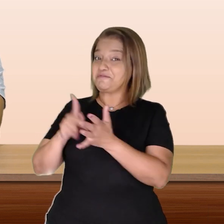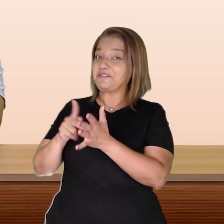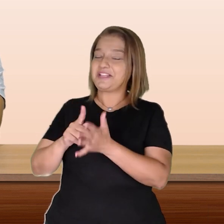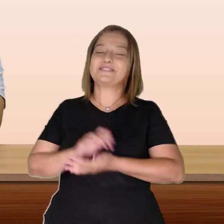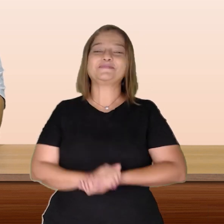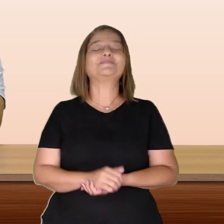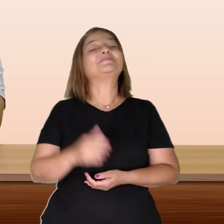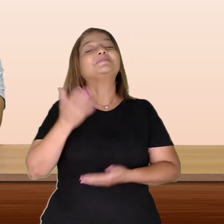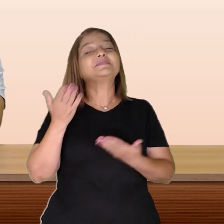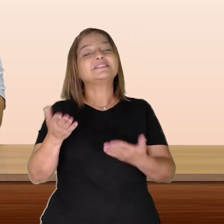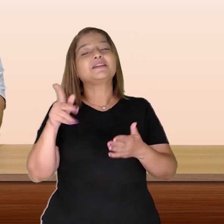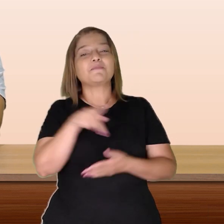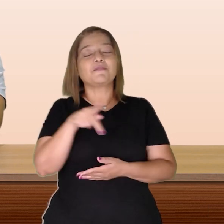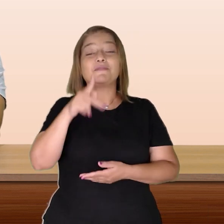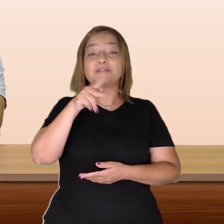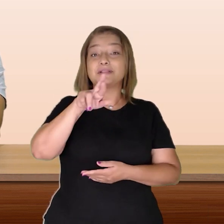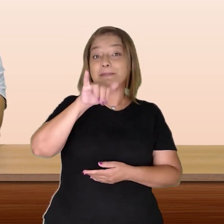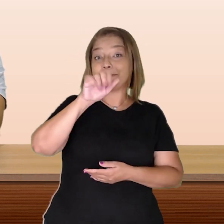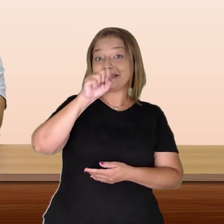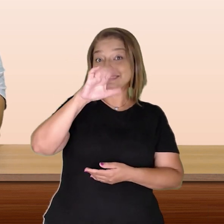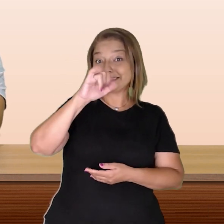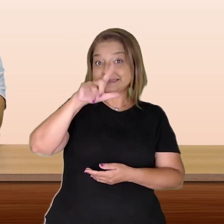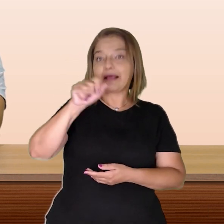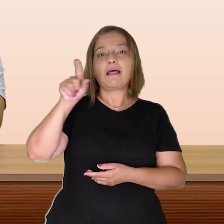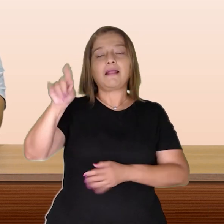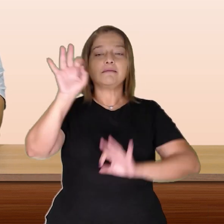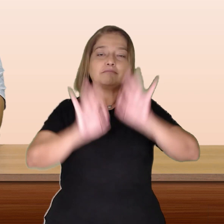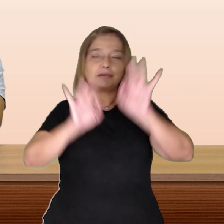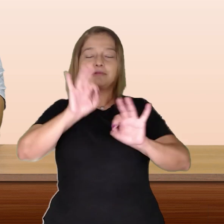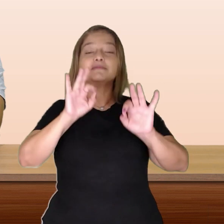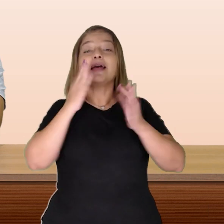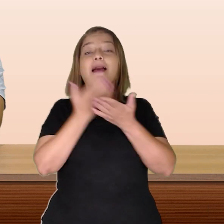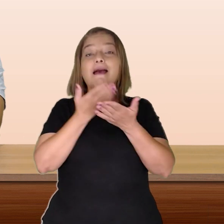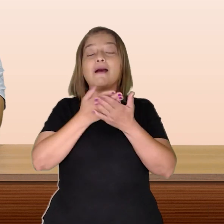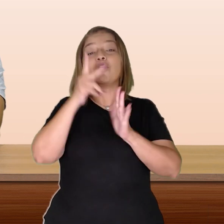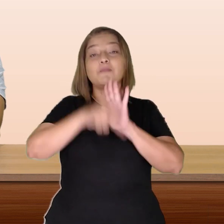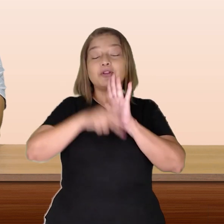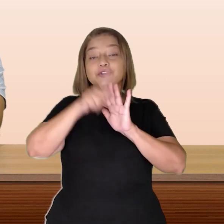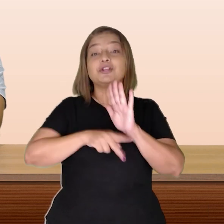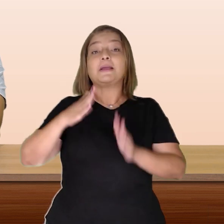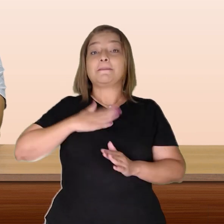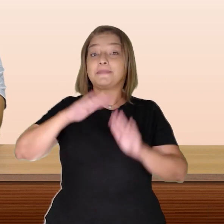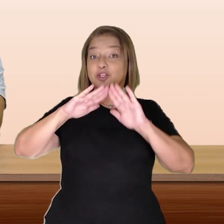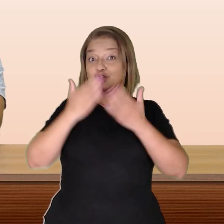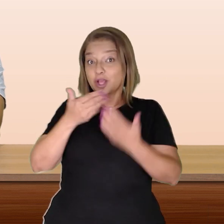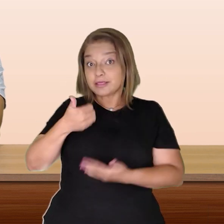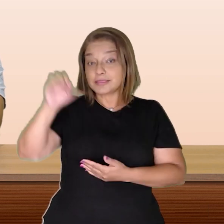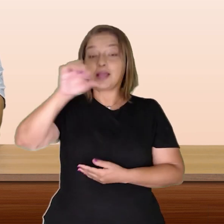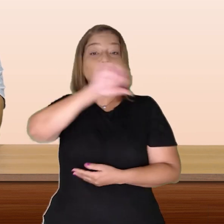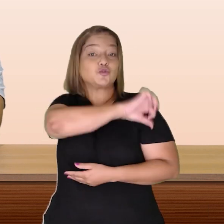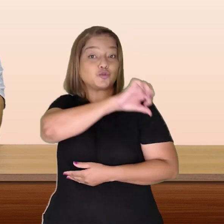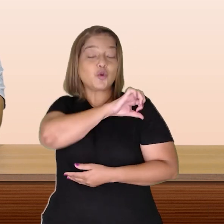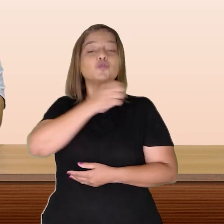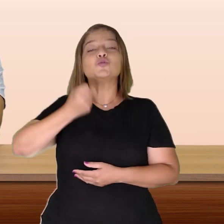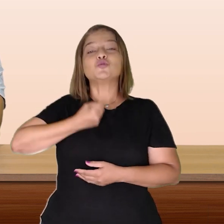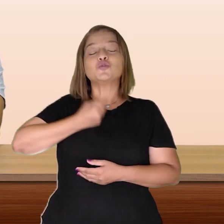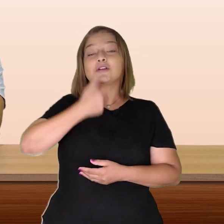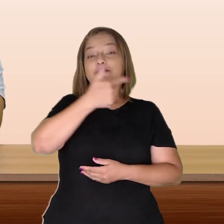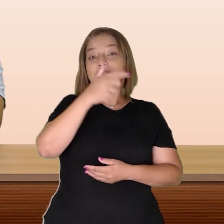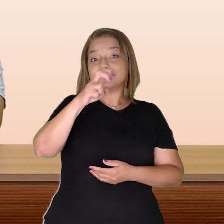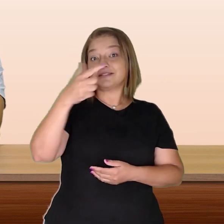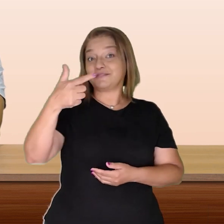a professora Priscila preparou uma aula para o Mi Escola Nota 10 do 9º ano sobre os descritores 25